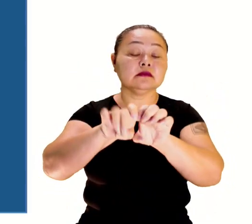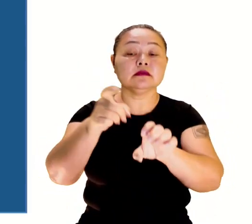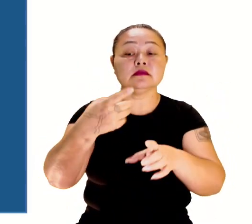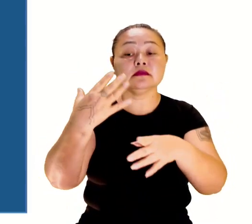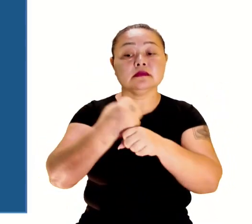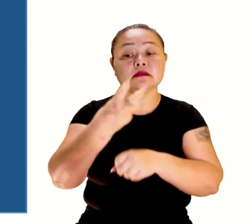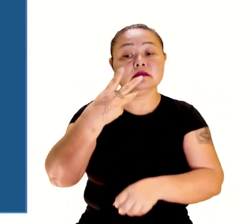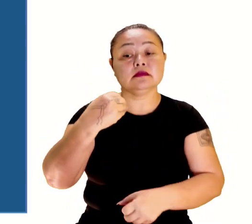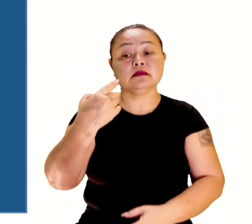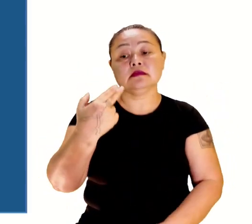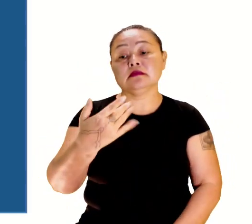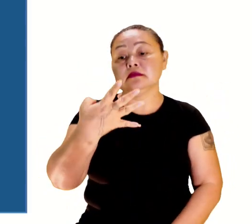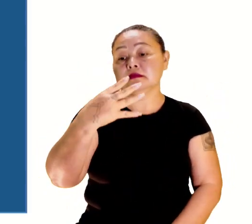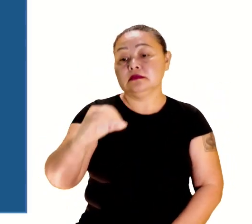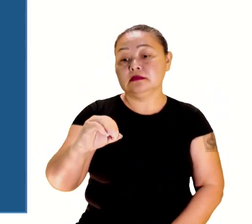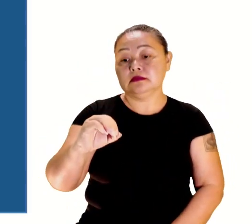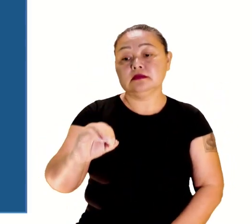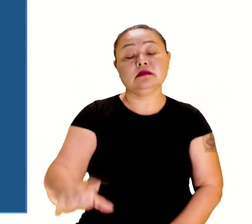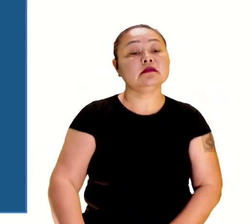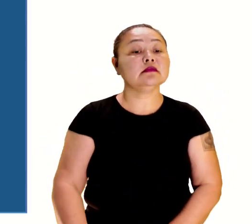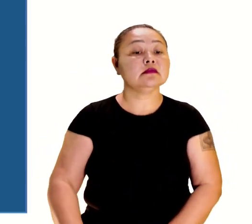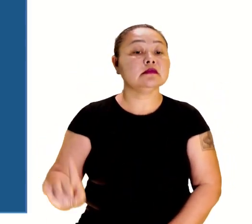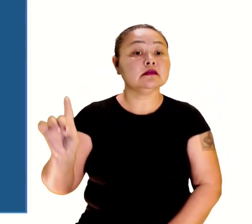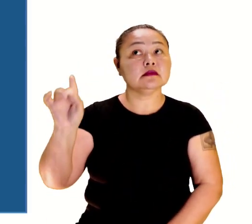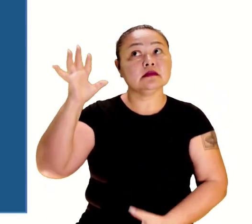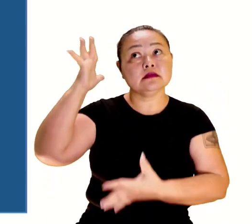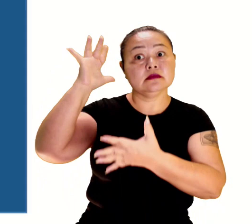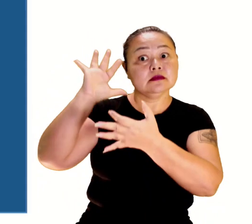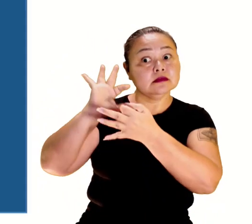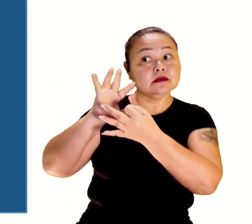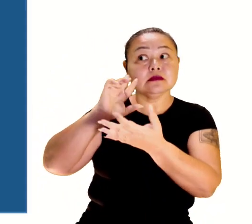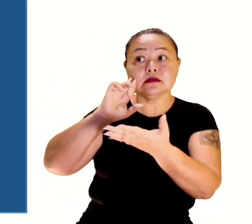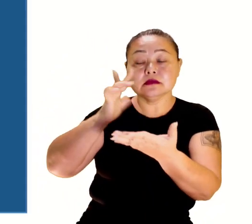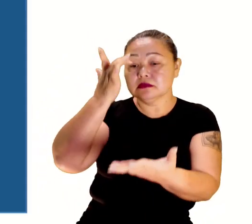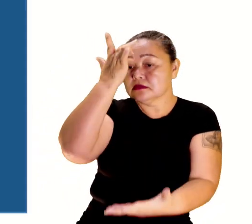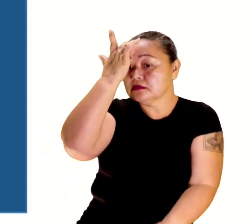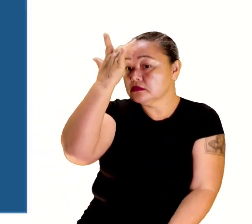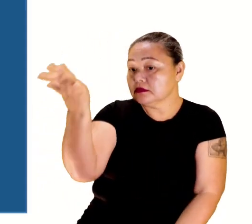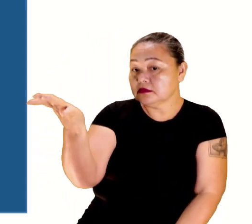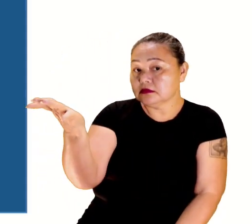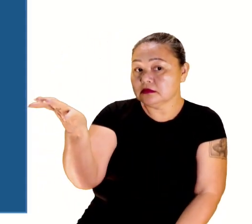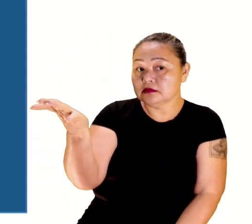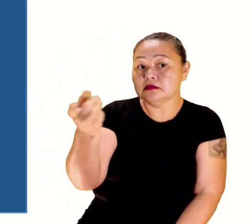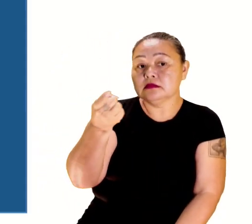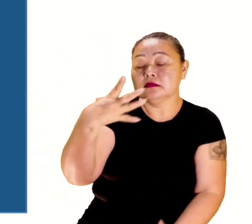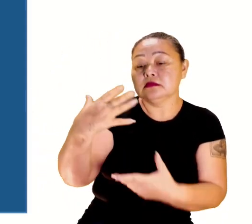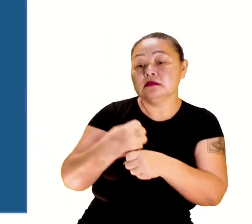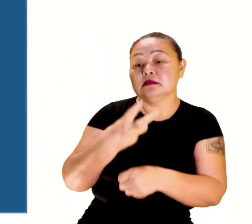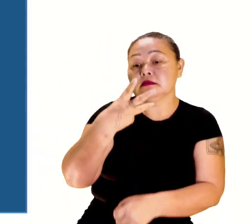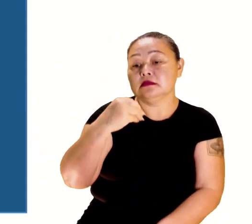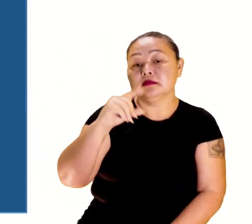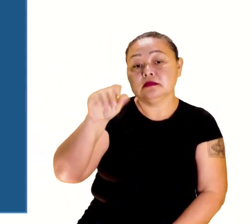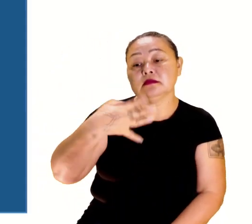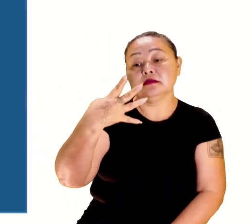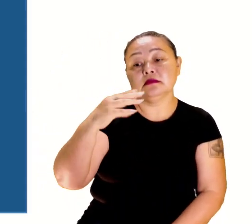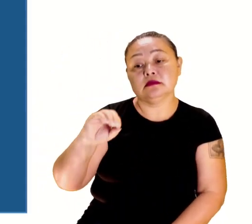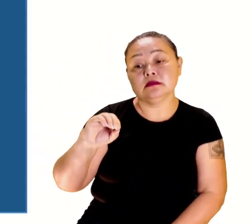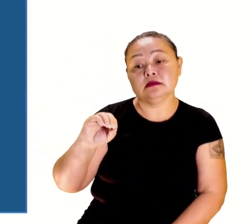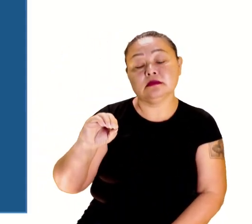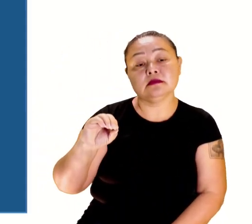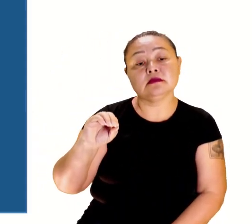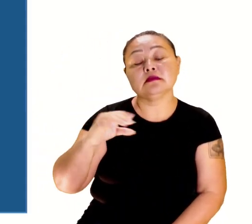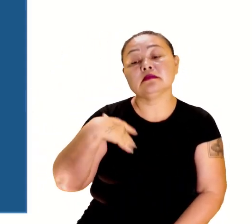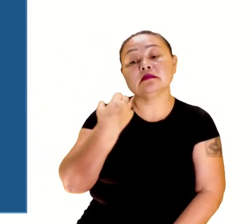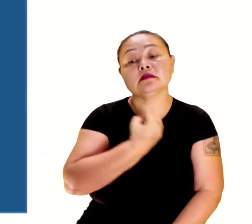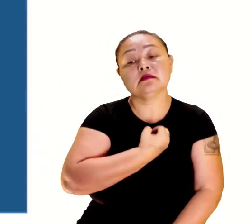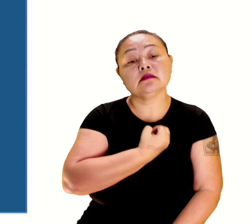30 igual a 40? Essa daqui é na lógica, essa daqui está muito fácil. X mais 30 é igual a 40. Qual o número